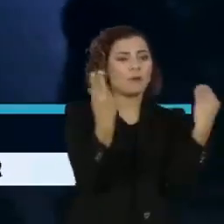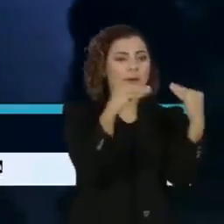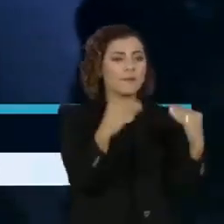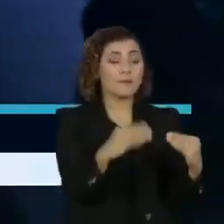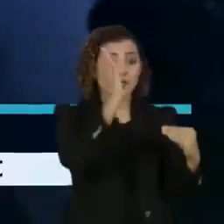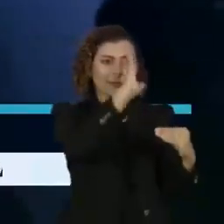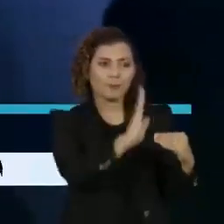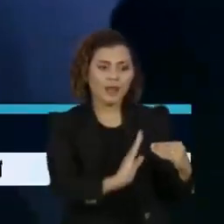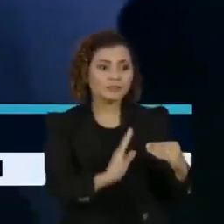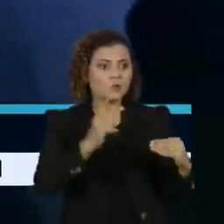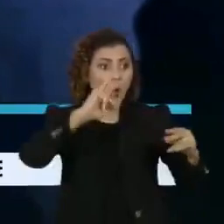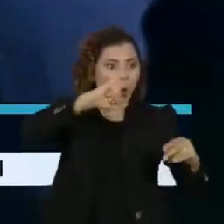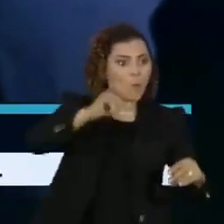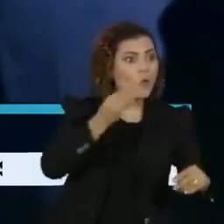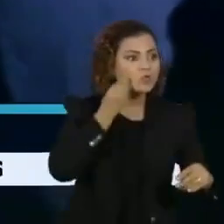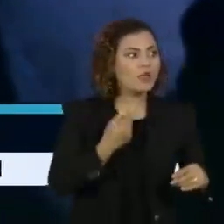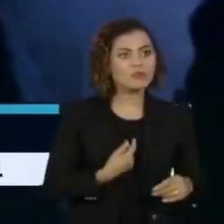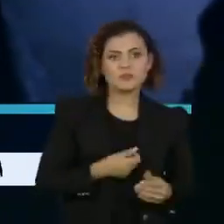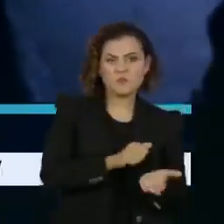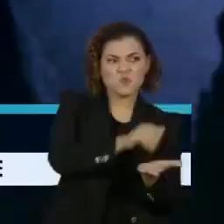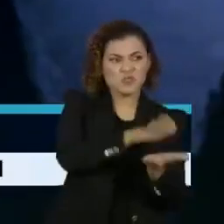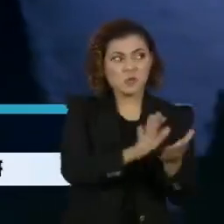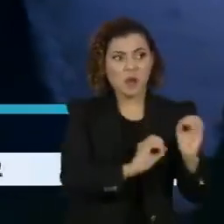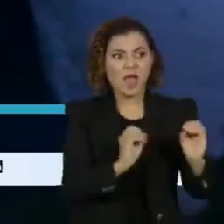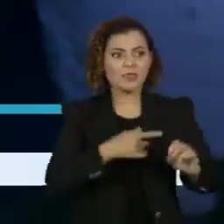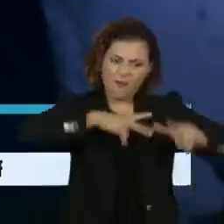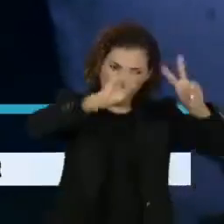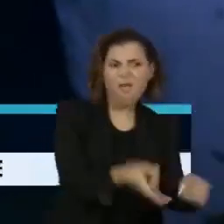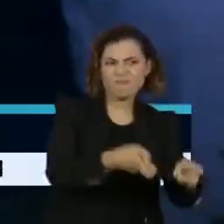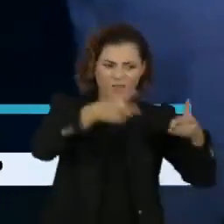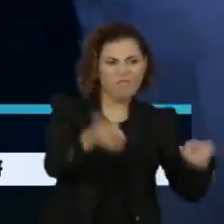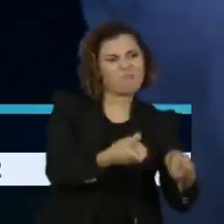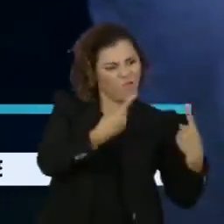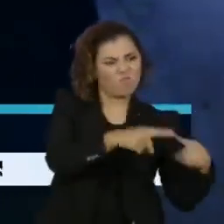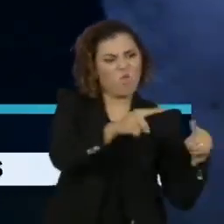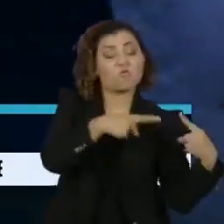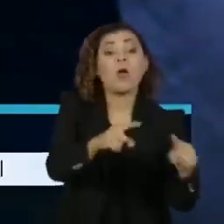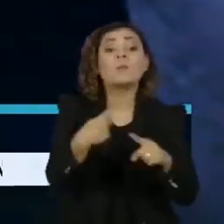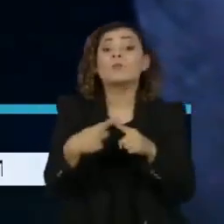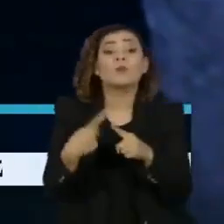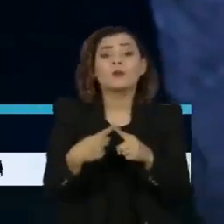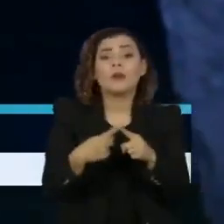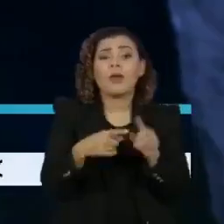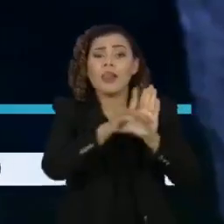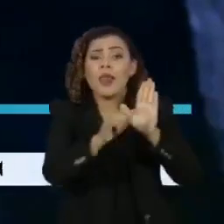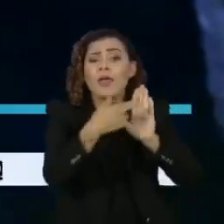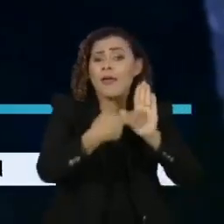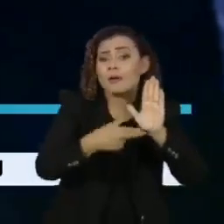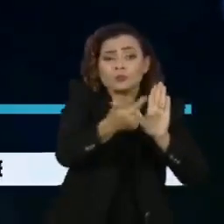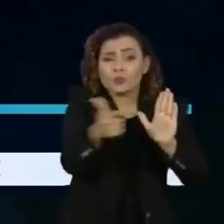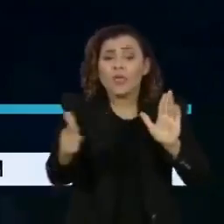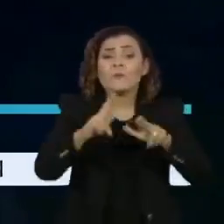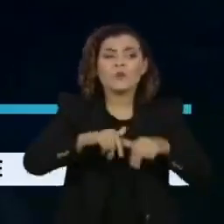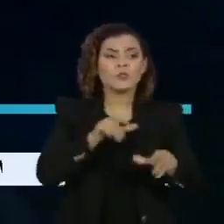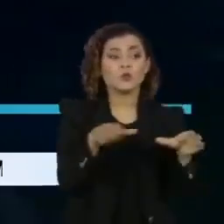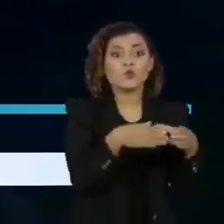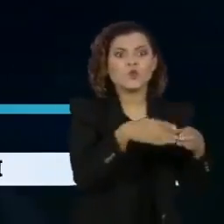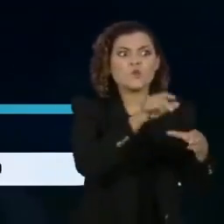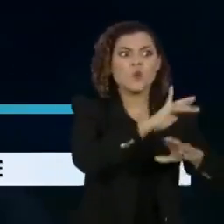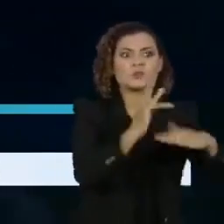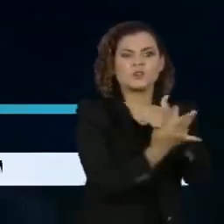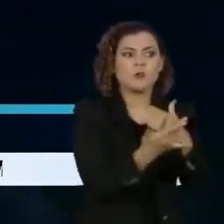no Brasil. A falta de punição, ou então, quando ela existe, as penas brandas, encorajam os criminosos e tornam a